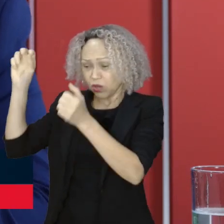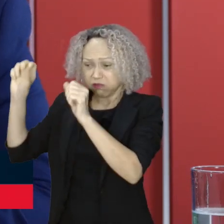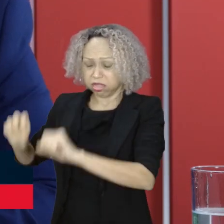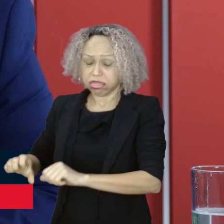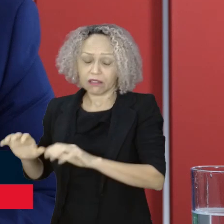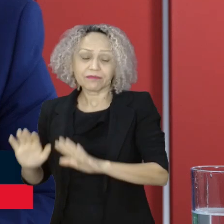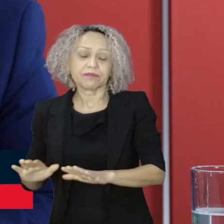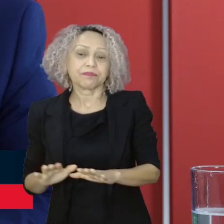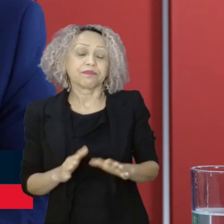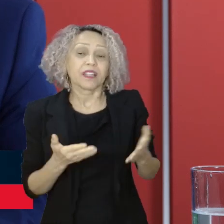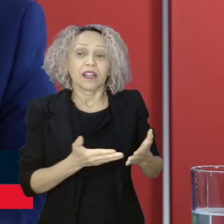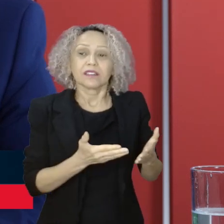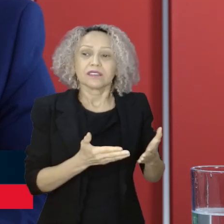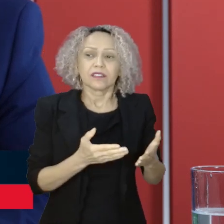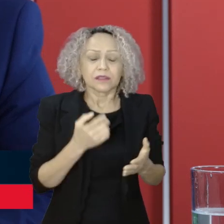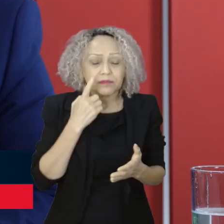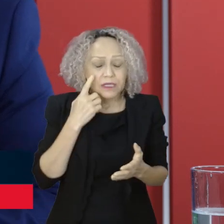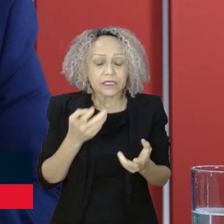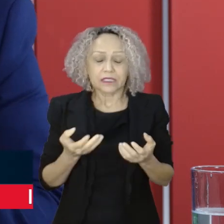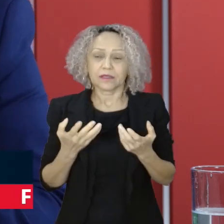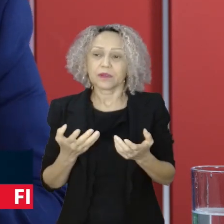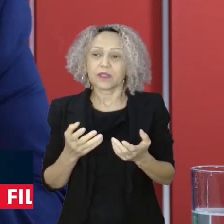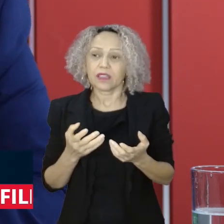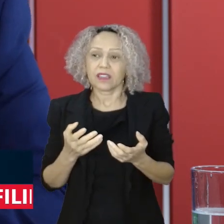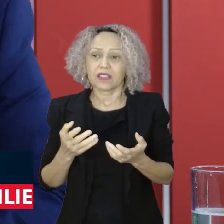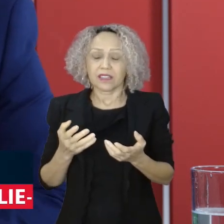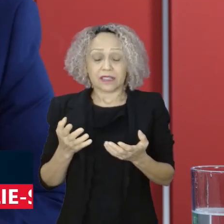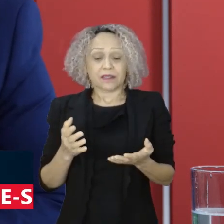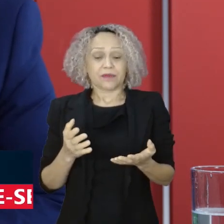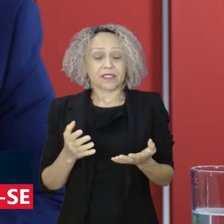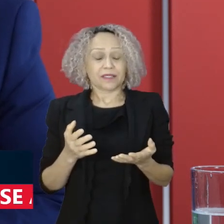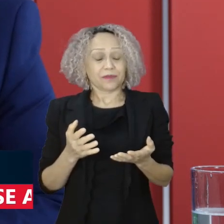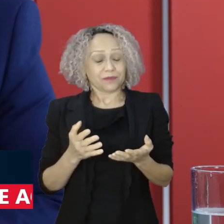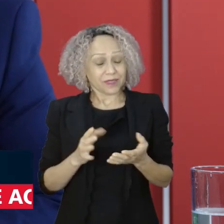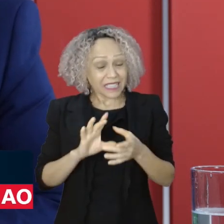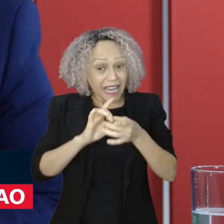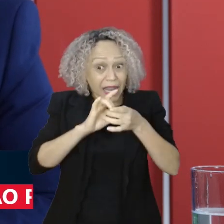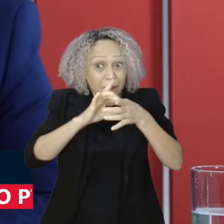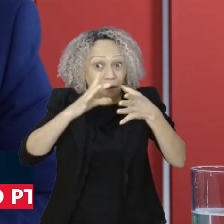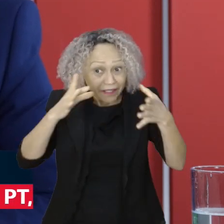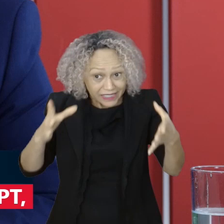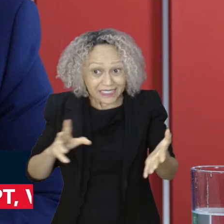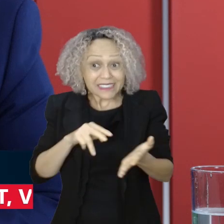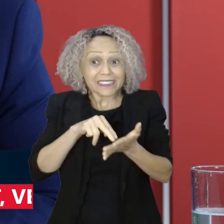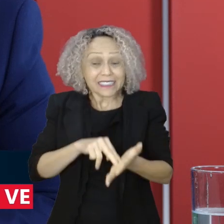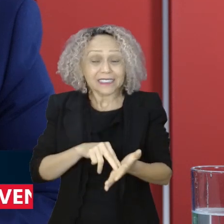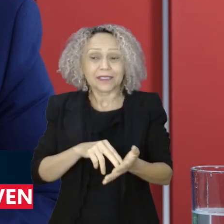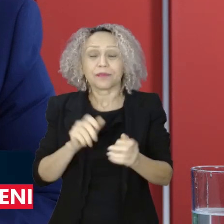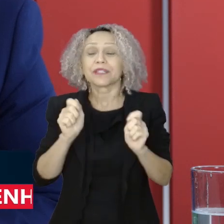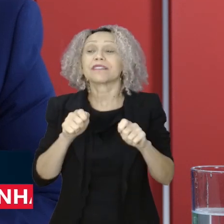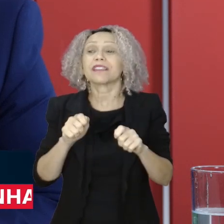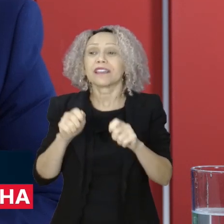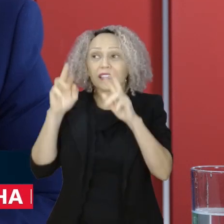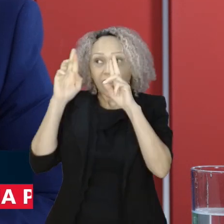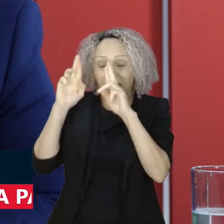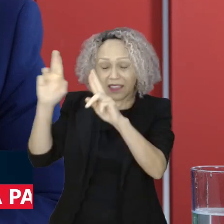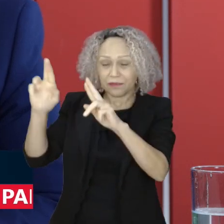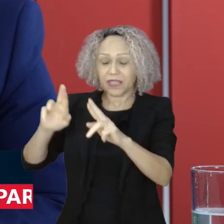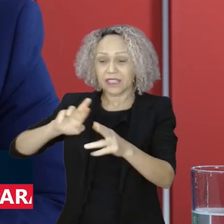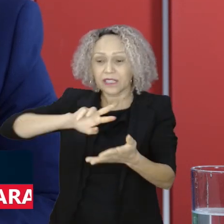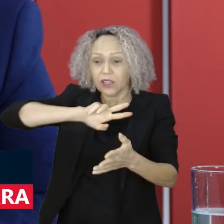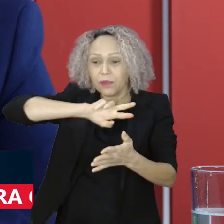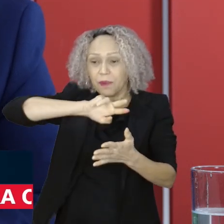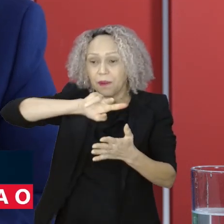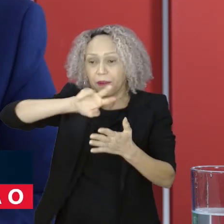ponto de vista simbólico, a gente sabe que não tem democracia consolidada se a gente não tiver respeito à nossa diversidade